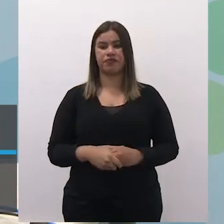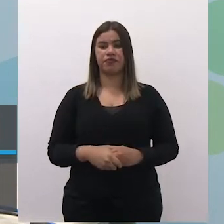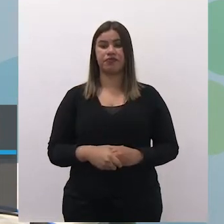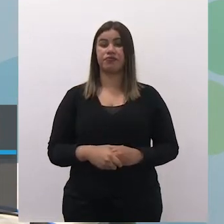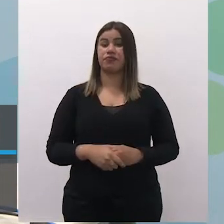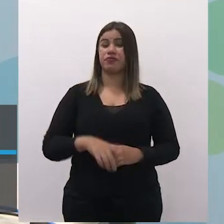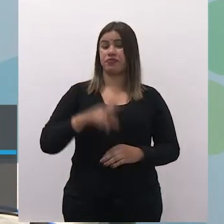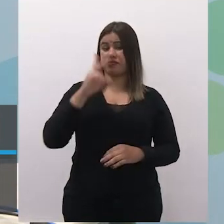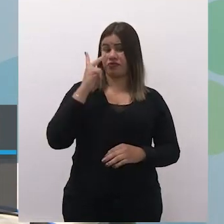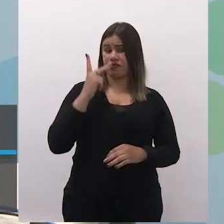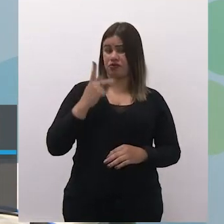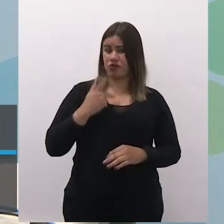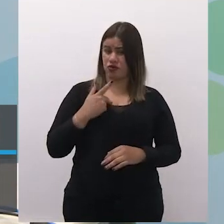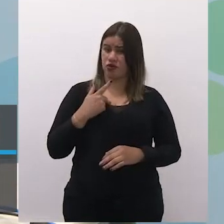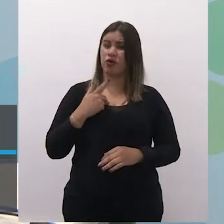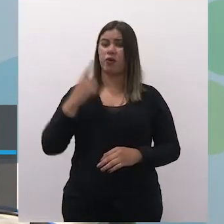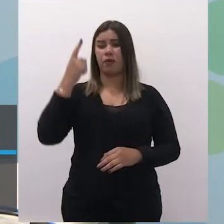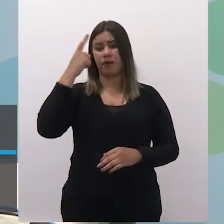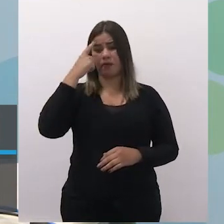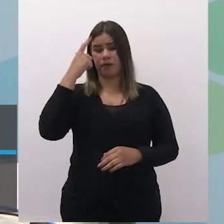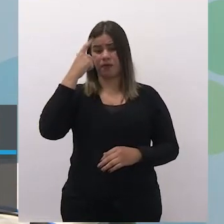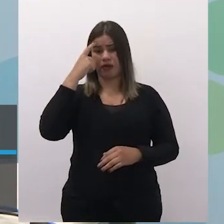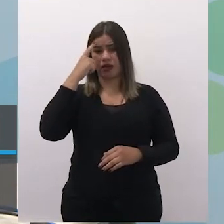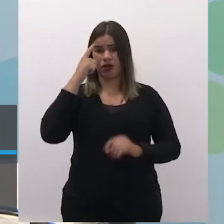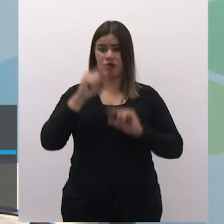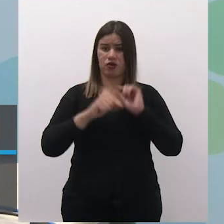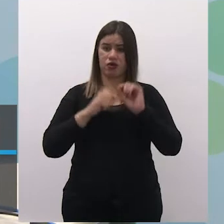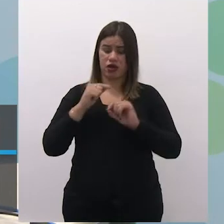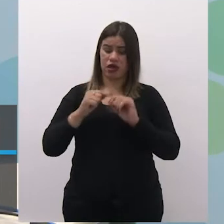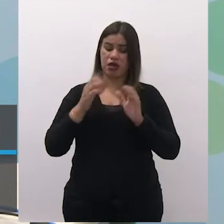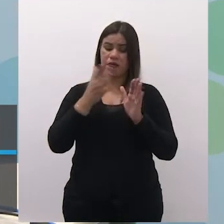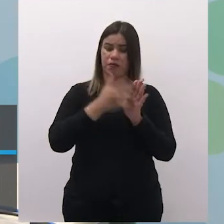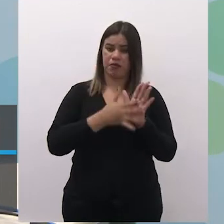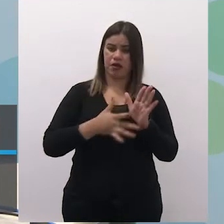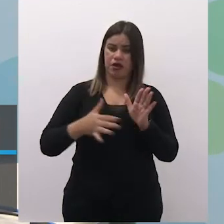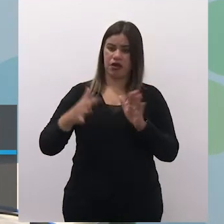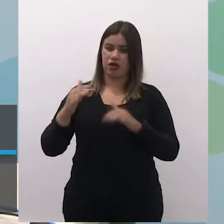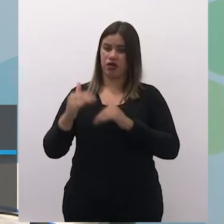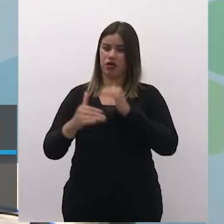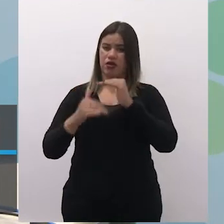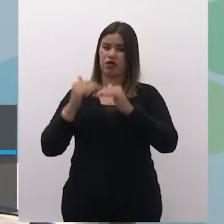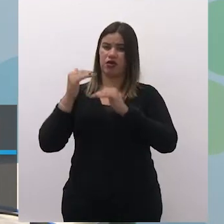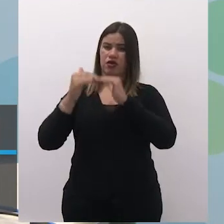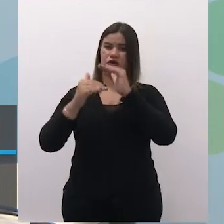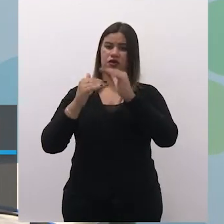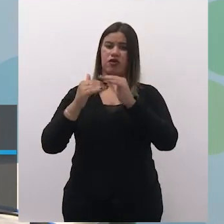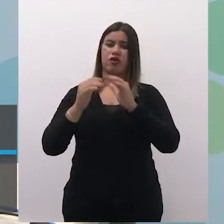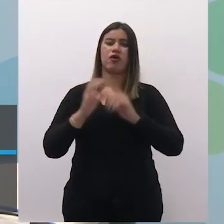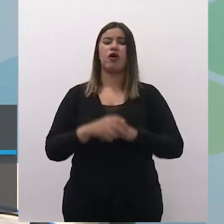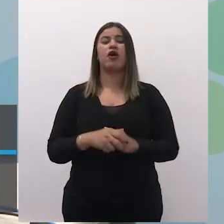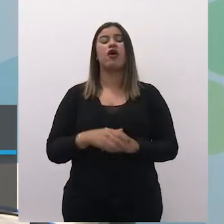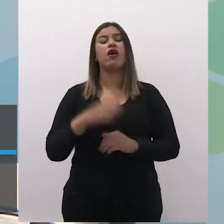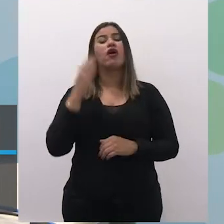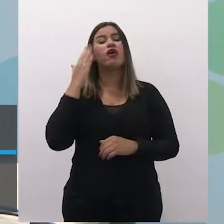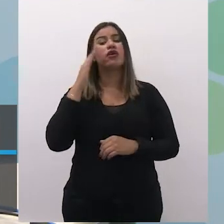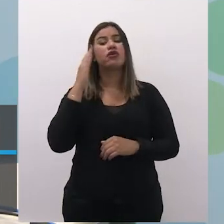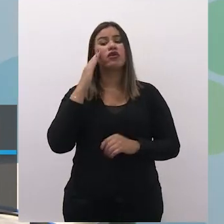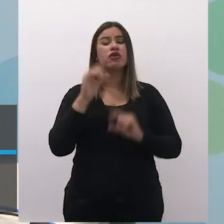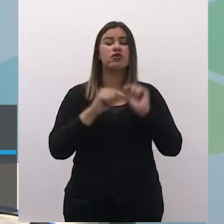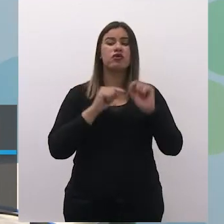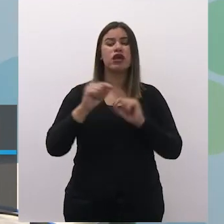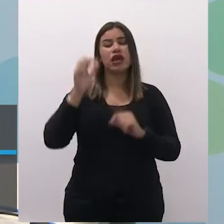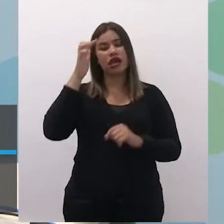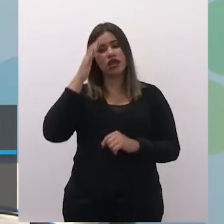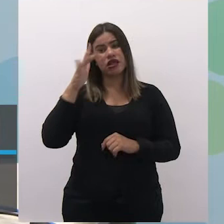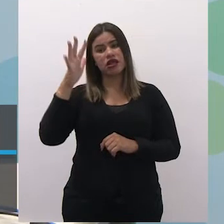particularmente, não vejo que determinado estágio de desenvolvimento de um aluno simplesmente pela faixa etária. Compreendo a teoria e vejo que se